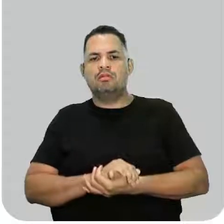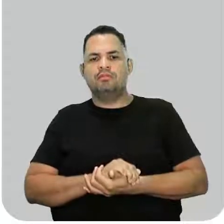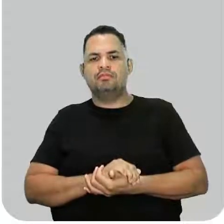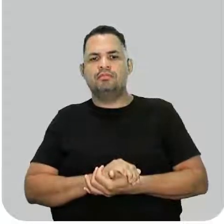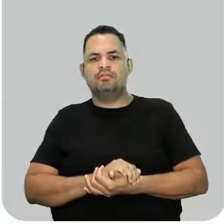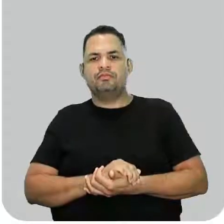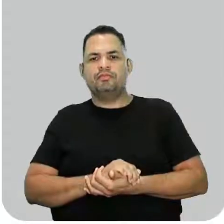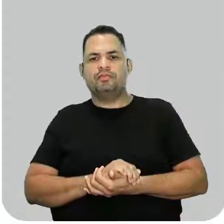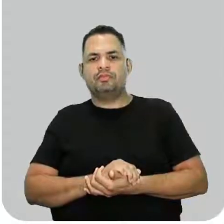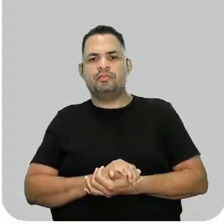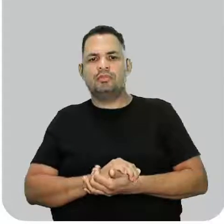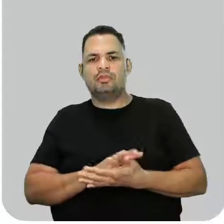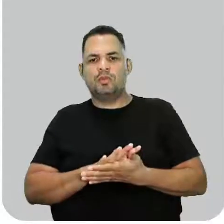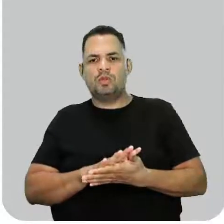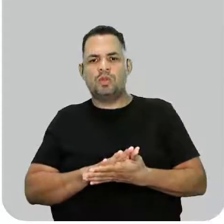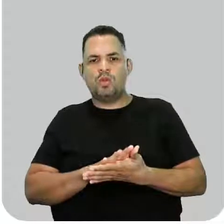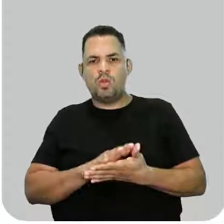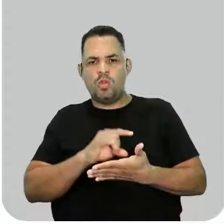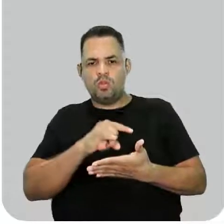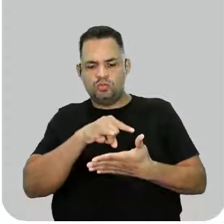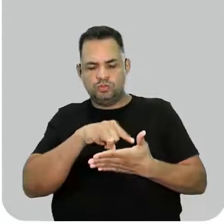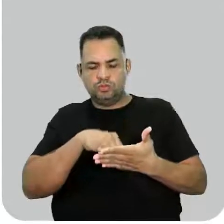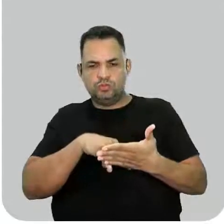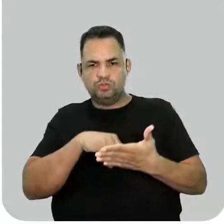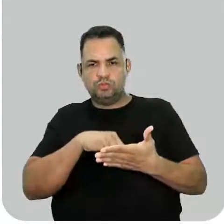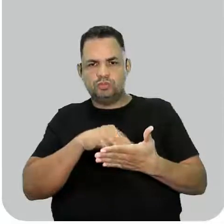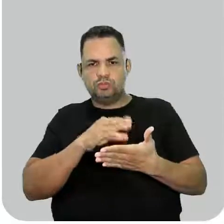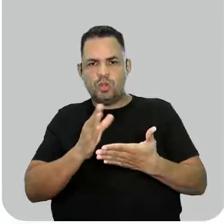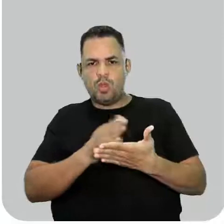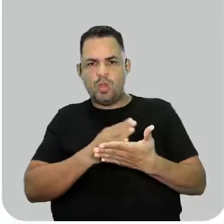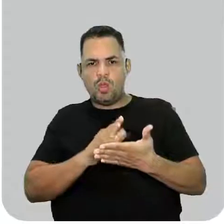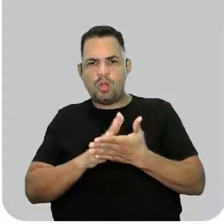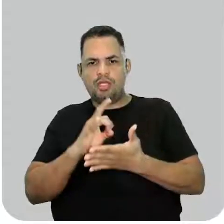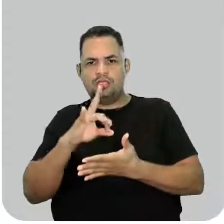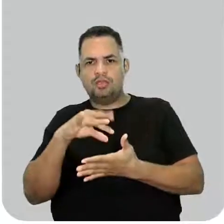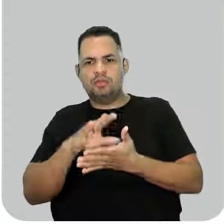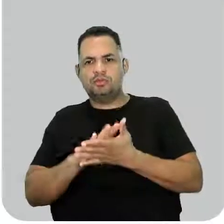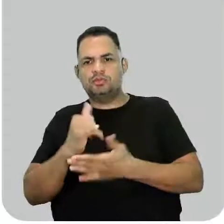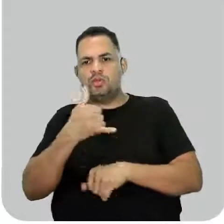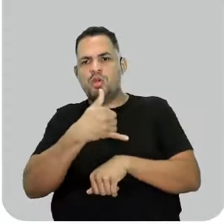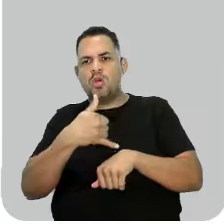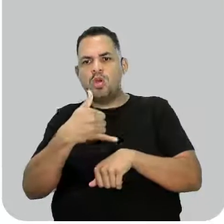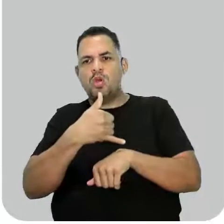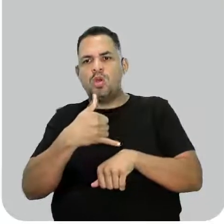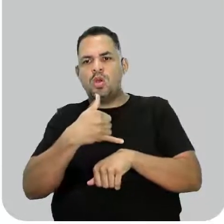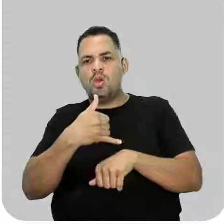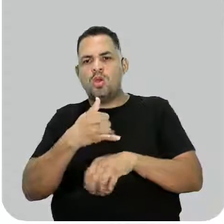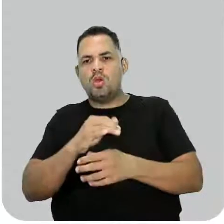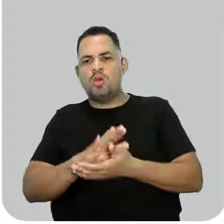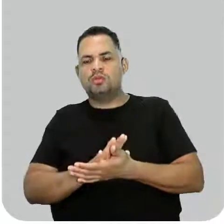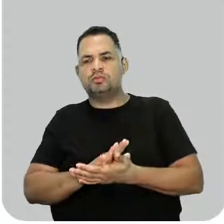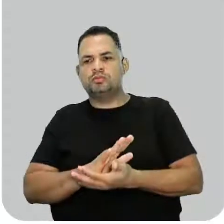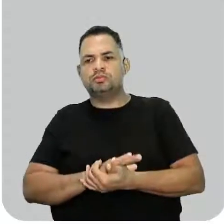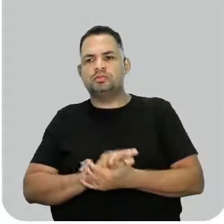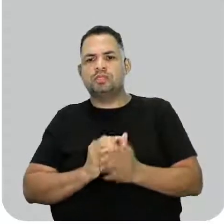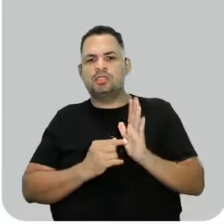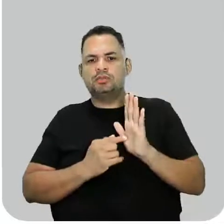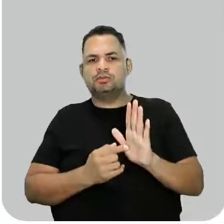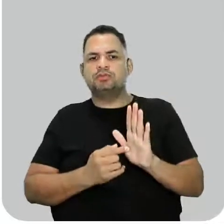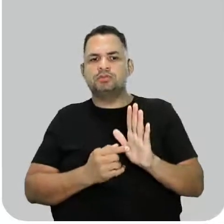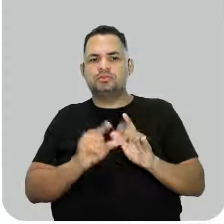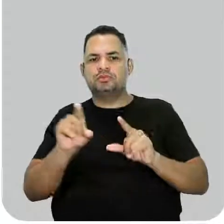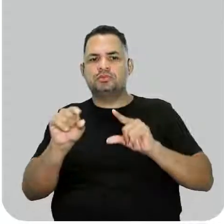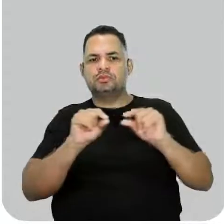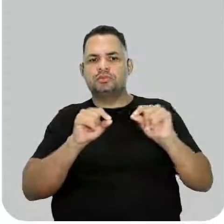O catálogo dos óleos essenciais apresenta, para a escolha da essência,